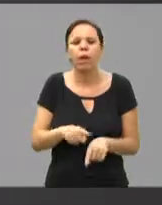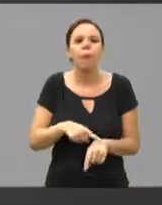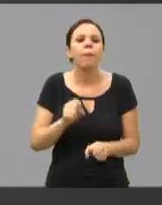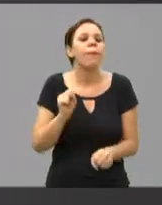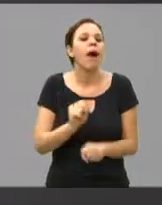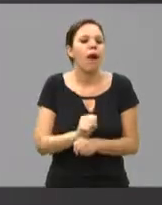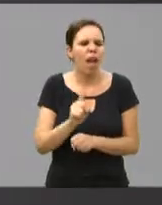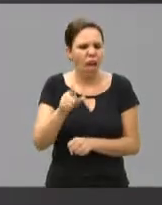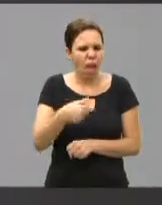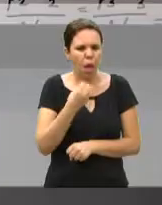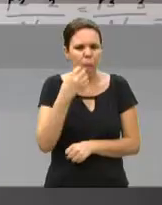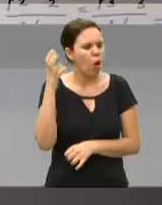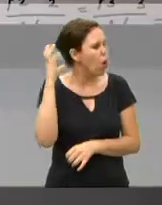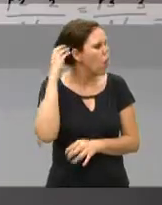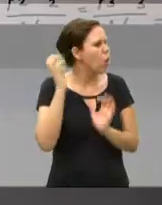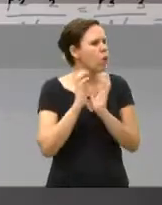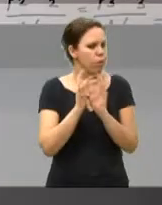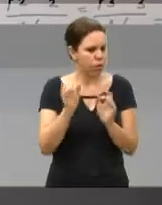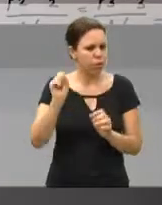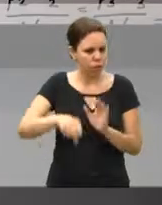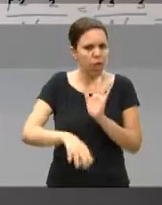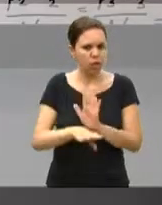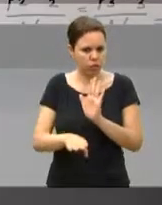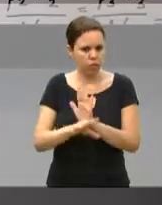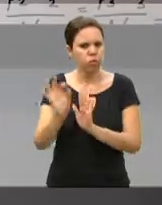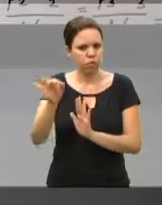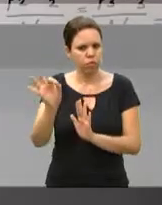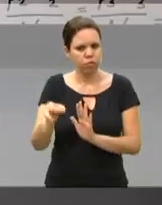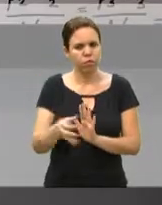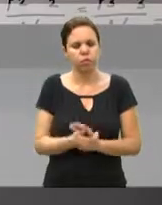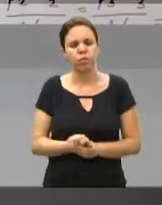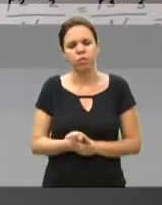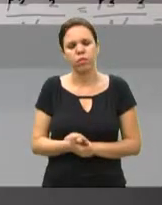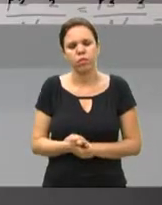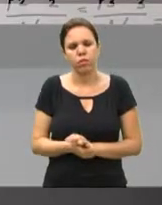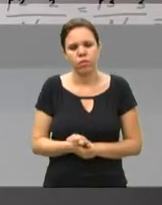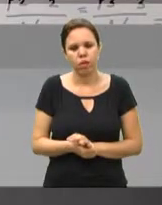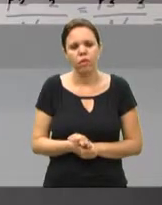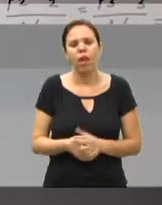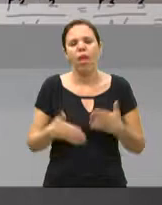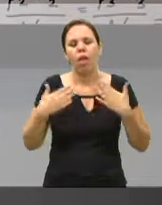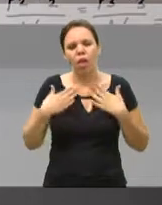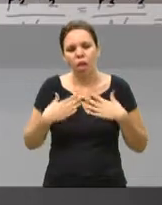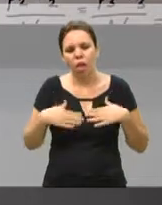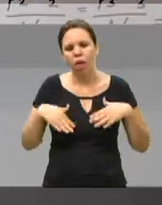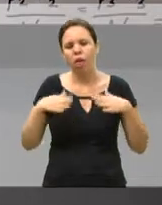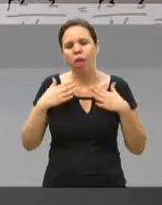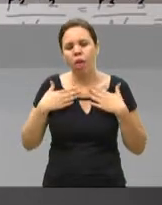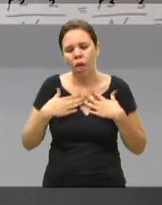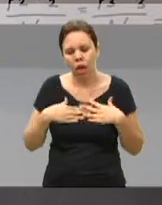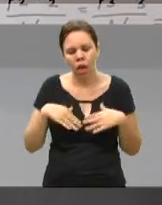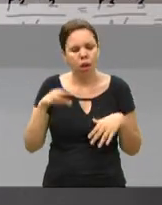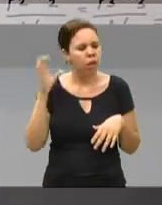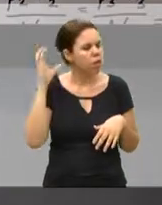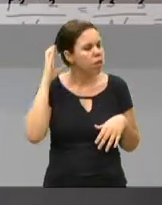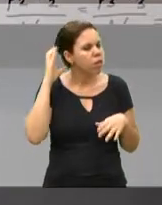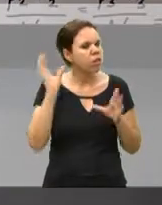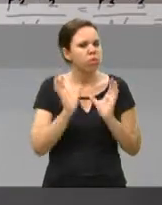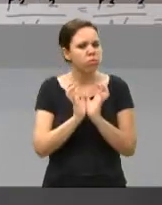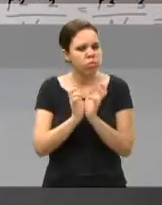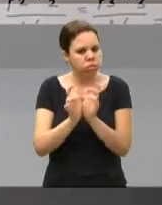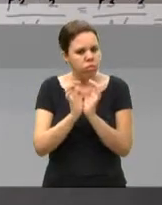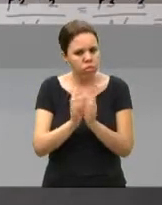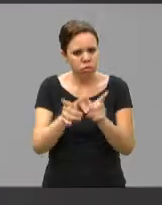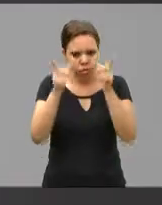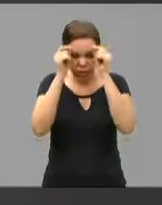bom também pro cérebro, ajuda? Sim, com certeza. Sim, com certeza. Porque ele vai, o cérebro vai relaxando, senão fica muito tenso aquela questão dos estudos,